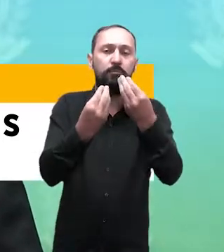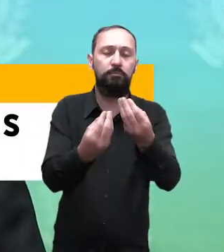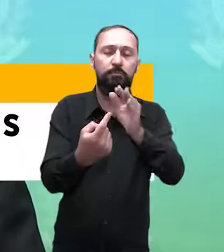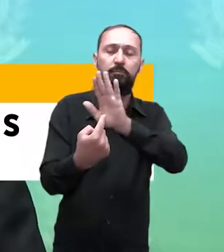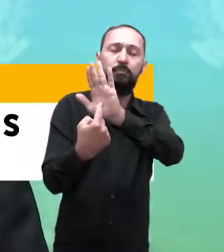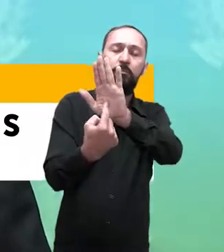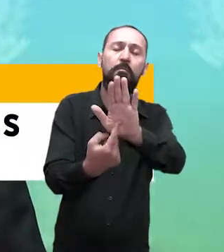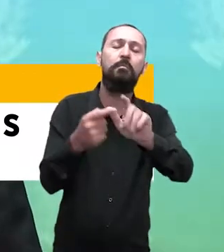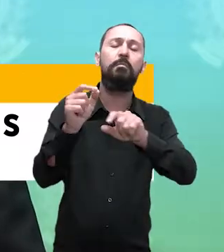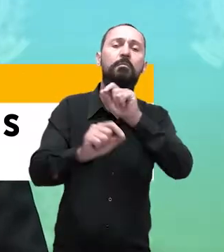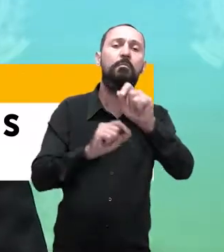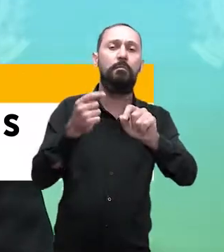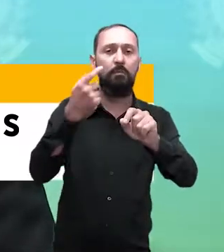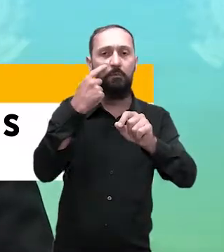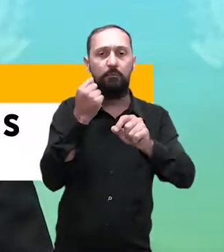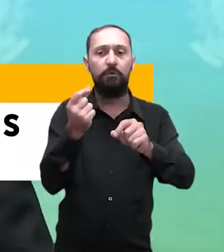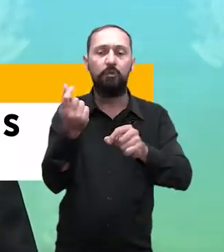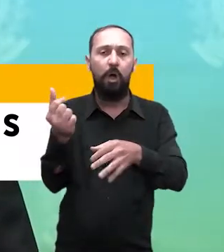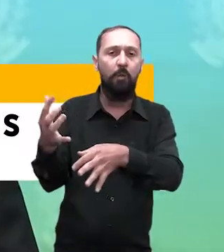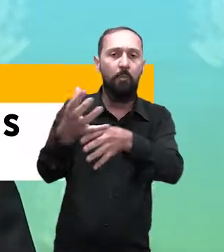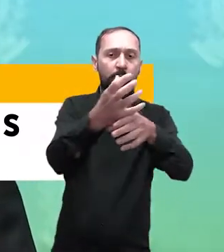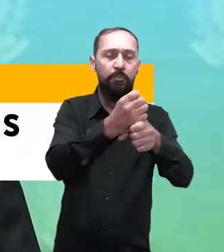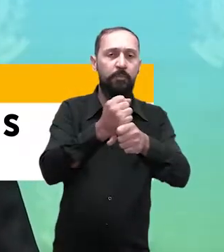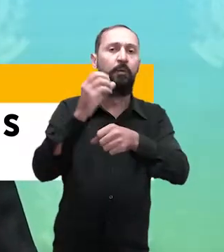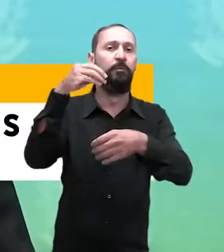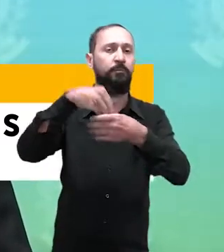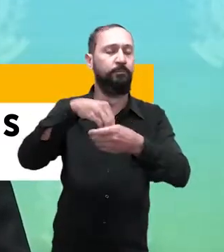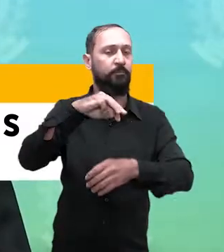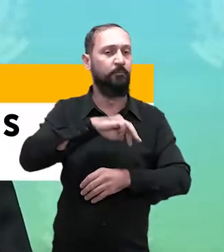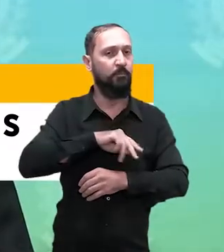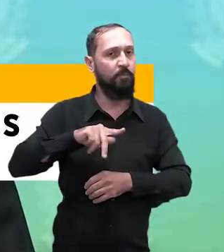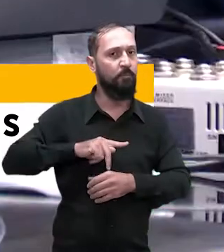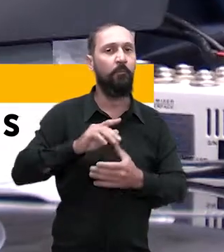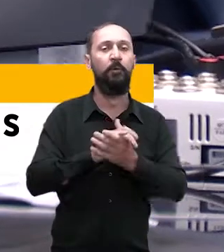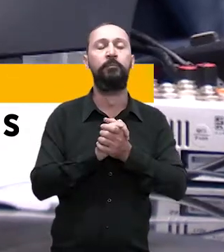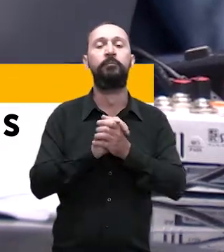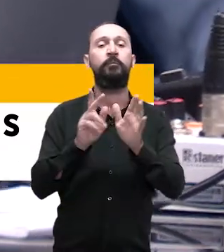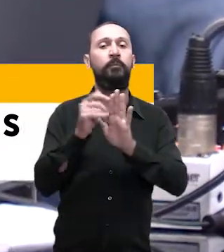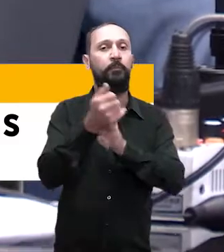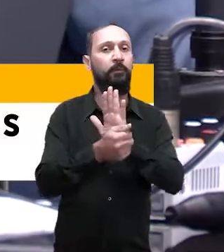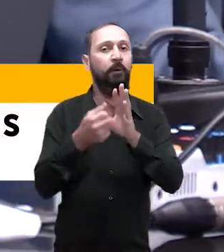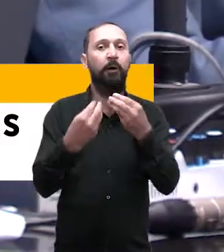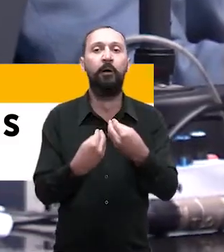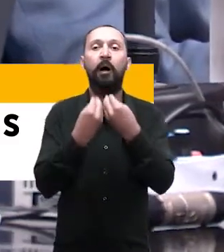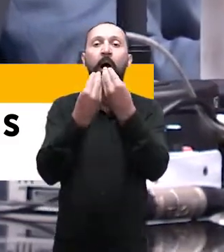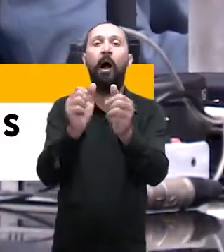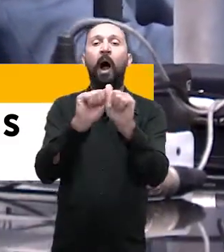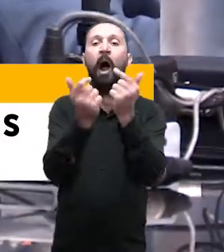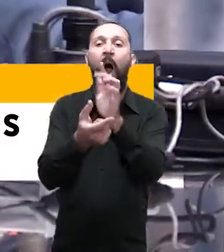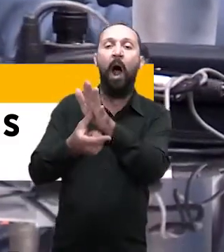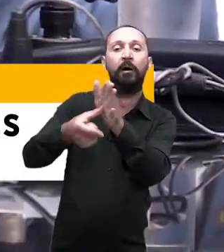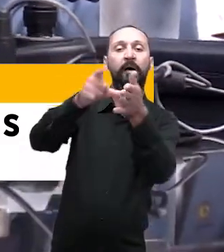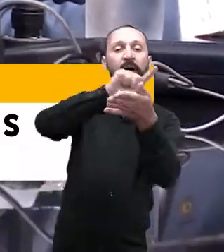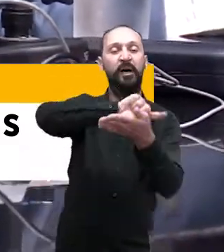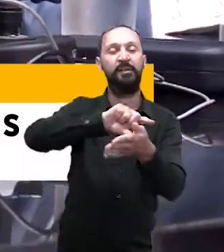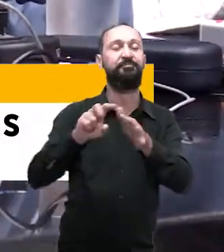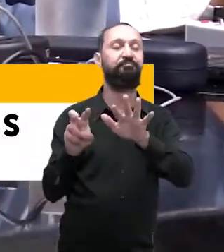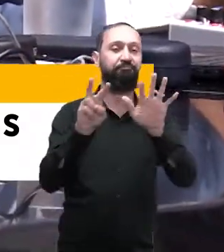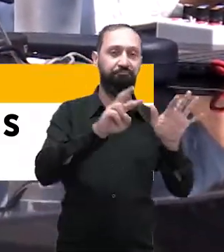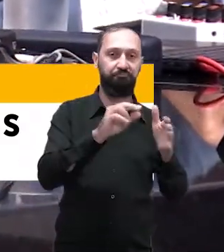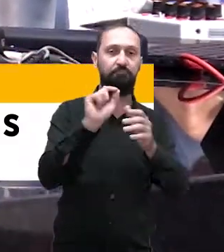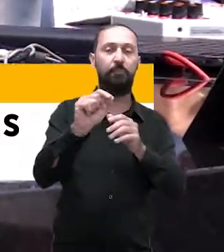Assembleia Legislativa, que será suportado dentro do orçamento já previsto dentro do Ministério Público. O projeto foi entregue para Lemes na semana